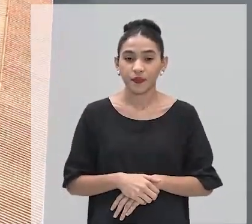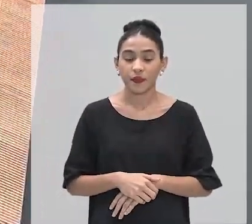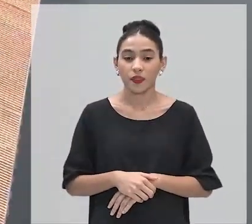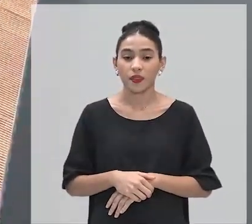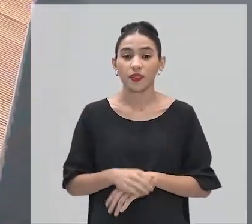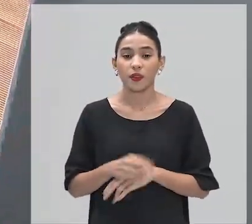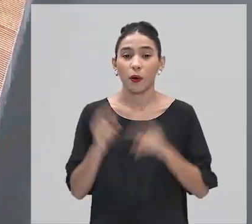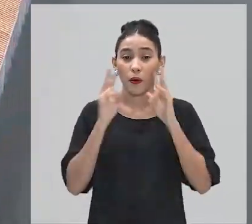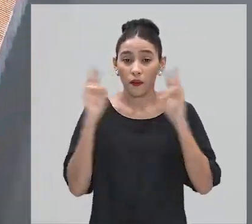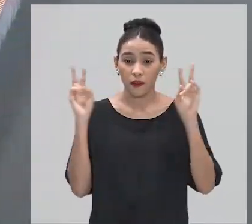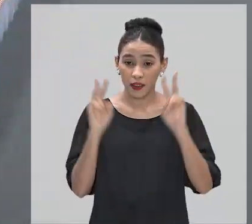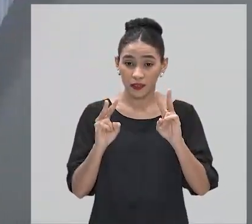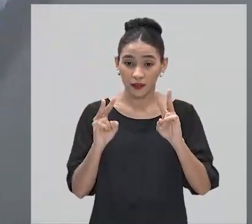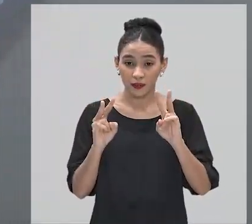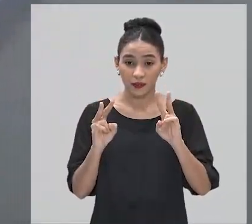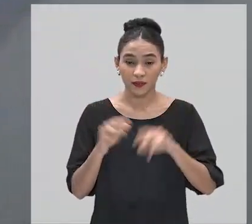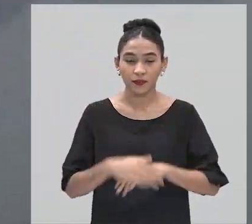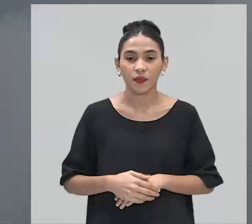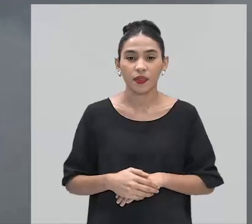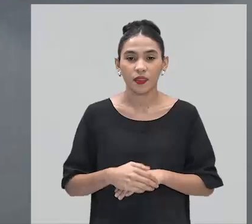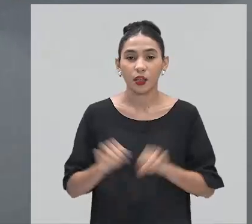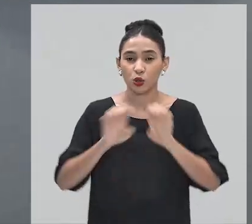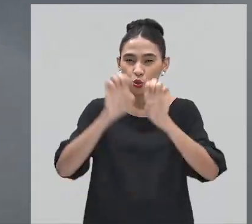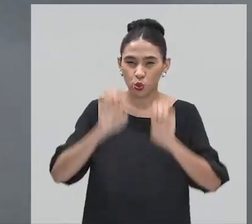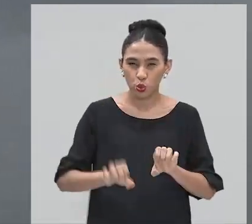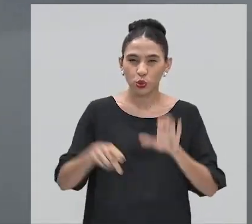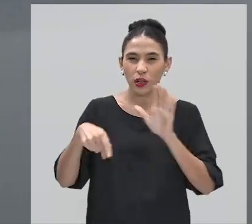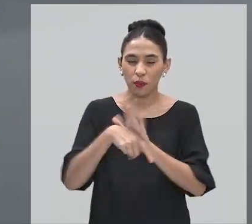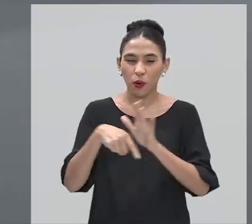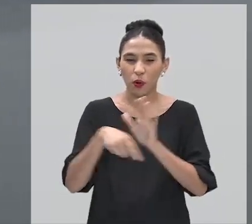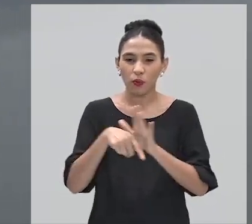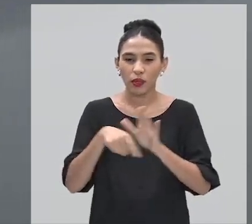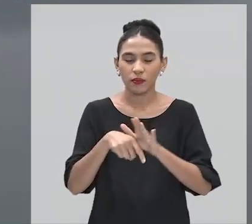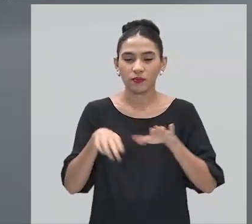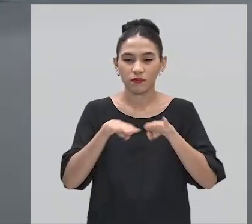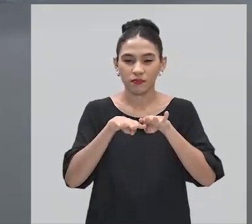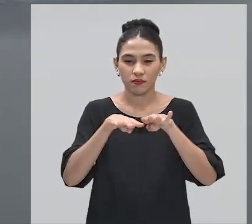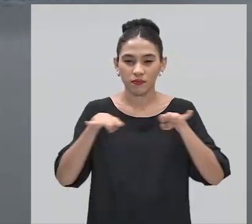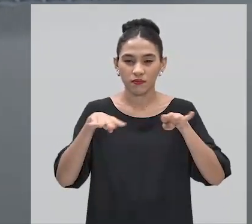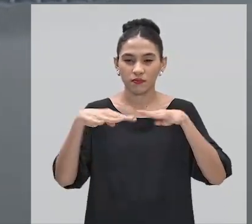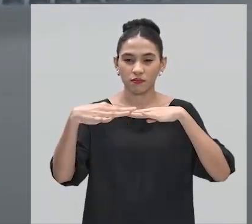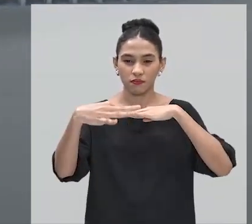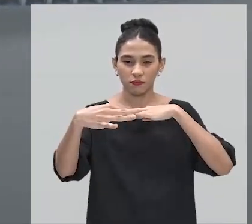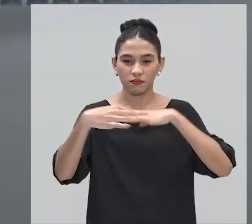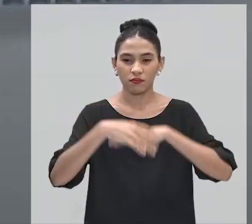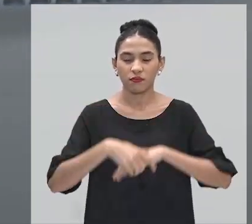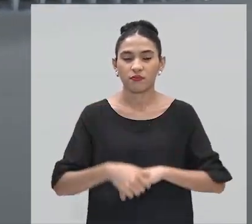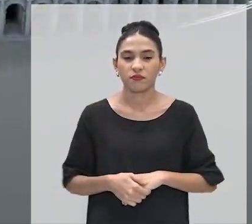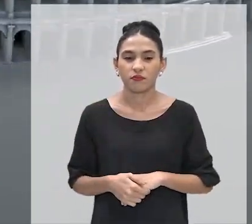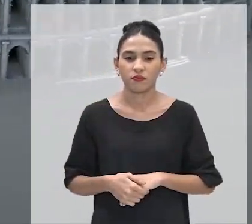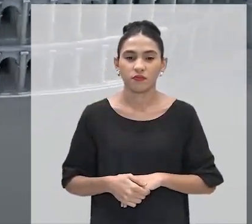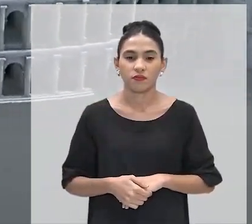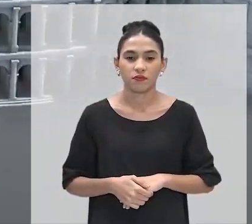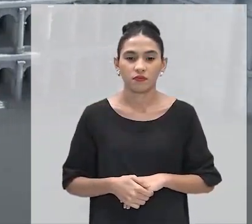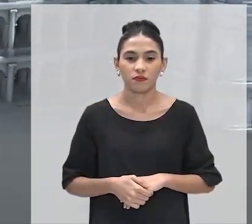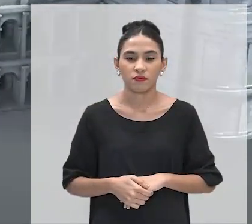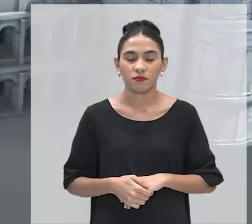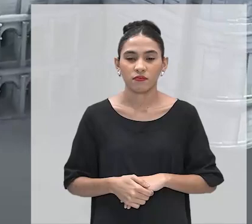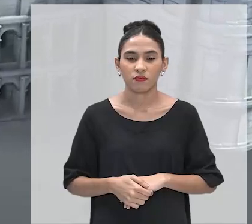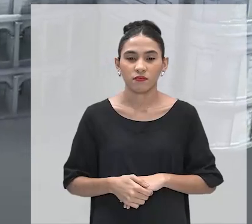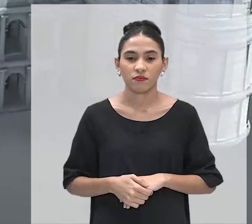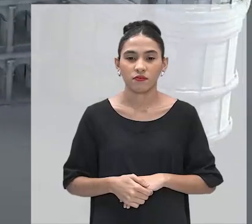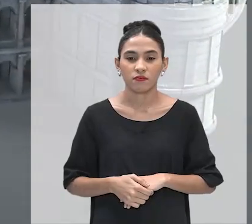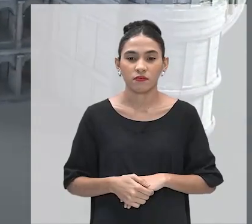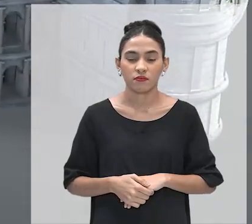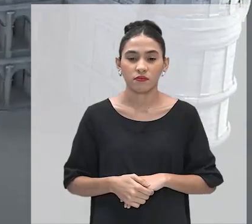esse aqui era o edifício, ele numa estrutura de uma maquete de reconstrução, certo? Então,